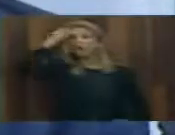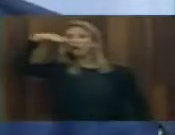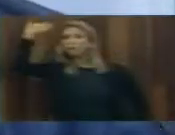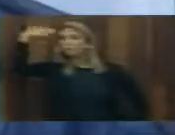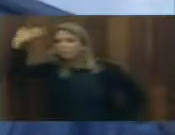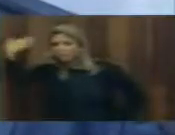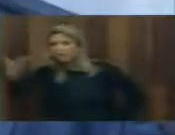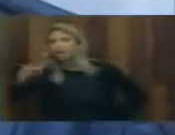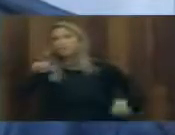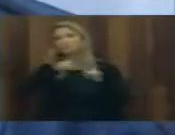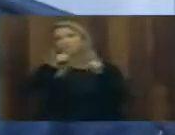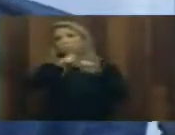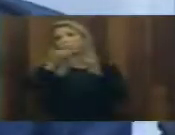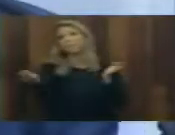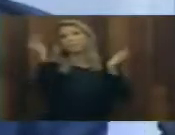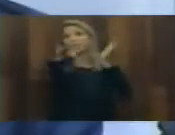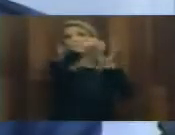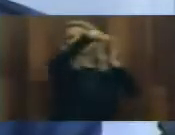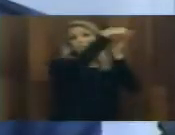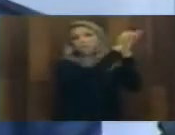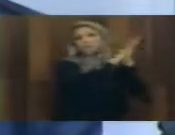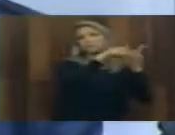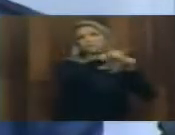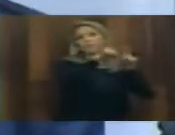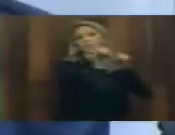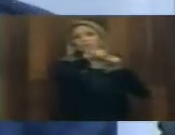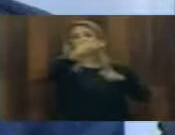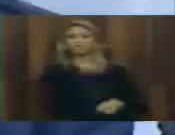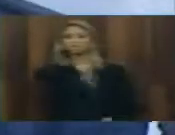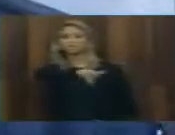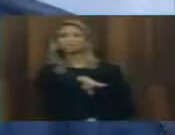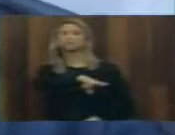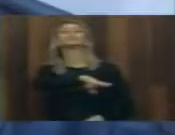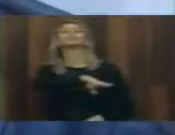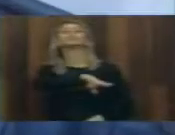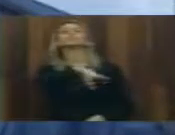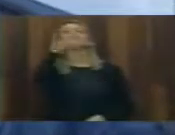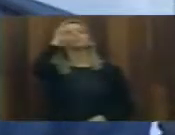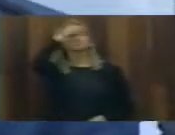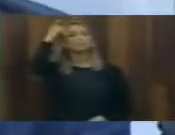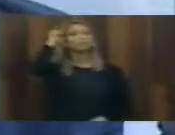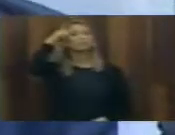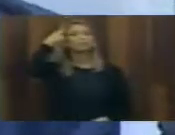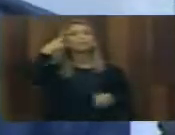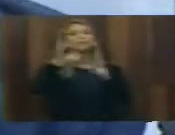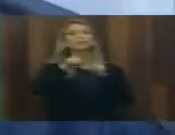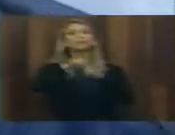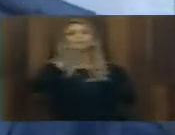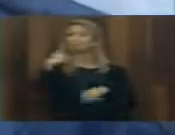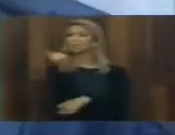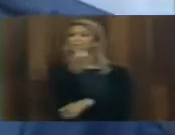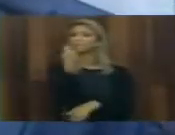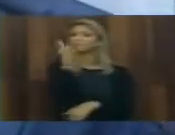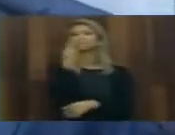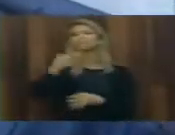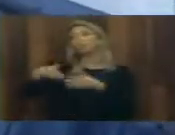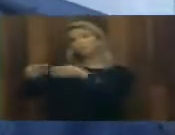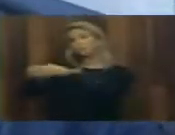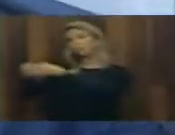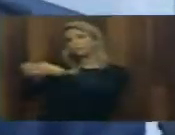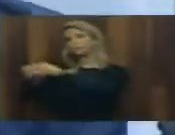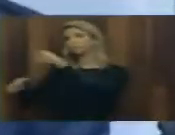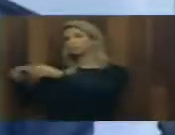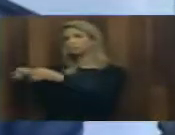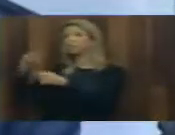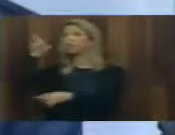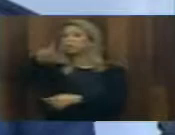e a fixação no calendário de religiões de matrizes africanas, mas que a nossa CCJ conseguiu consertar, oferecendo um